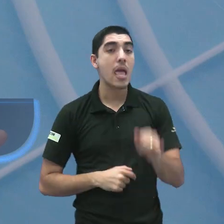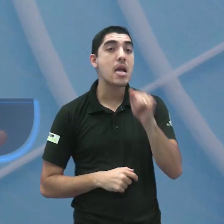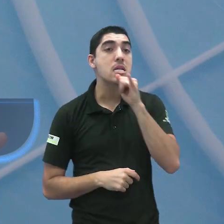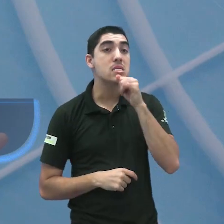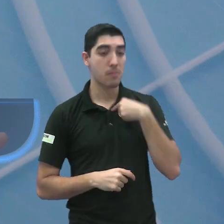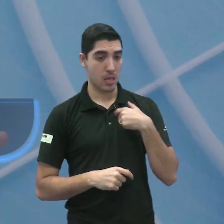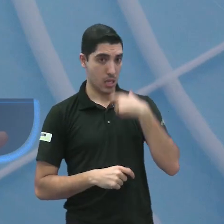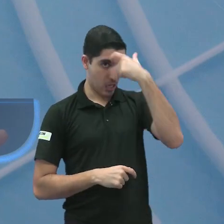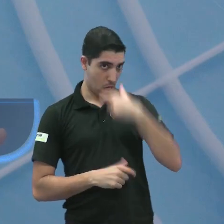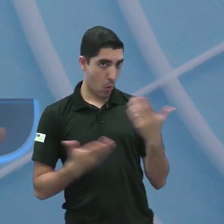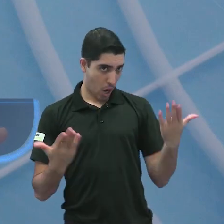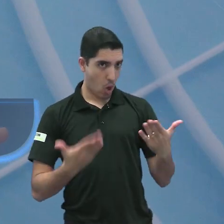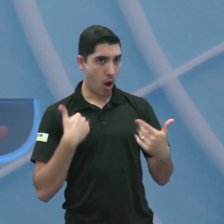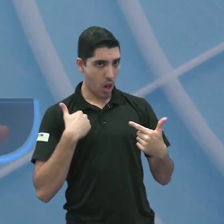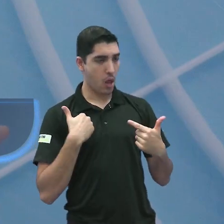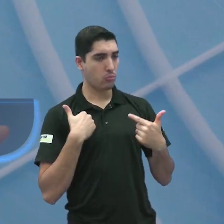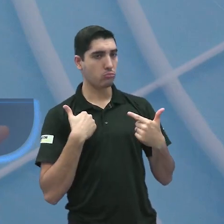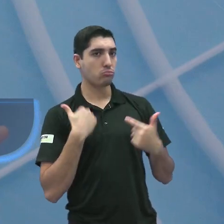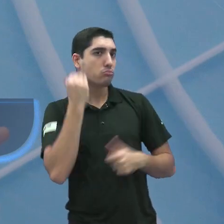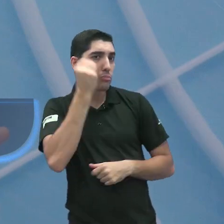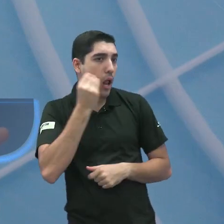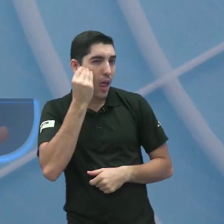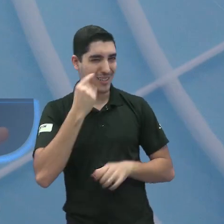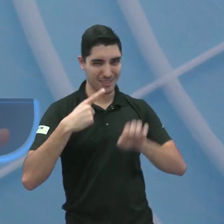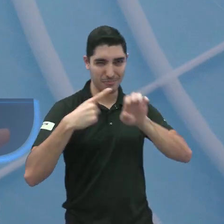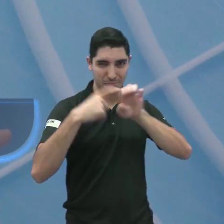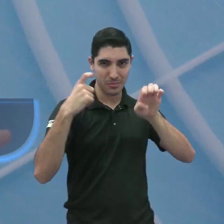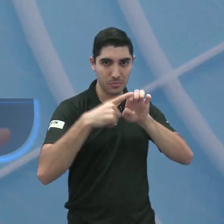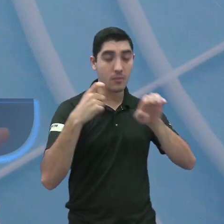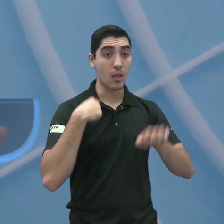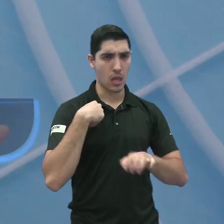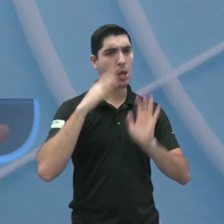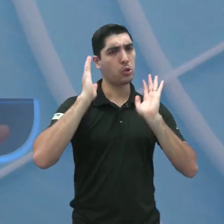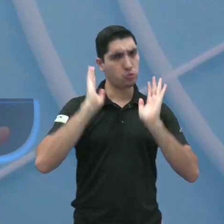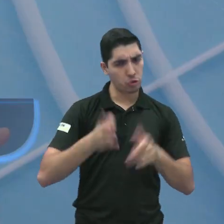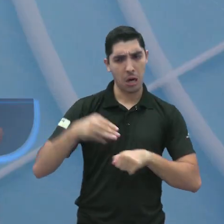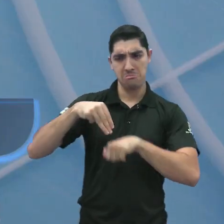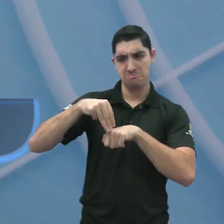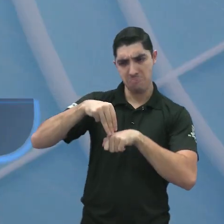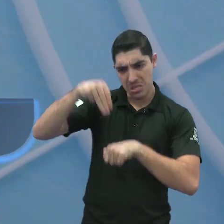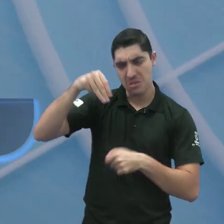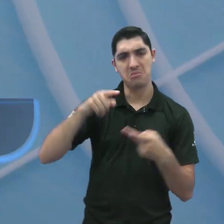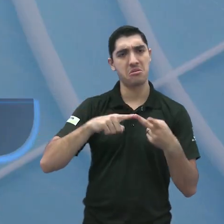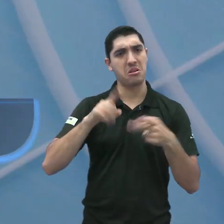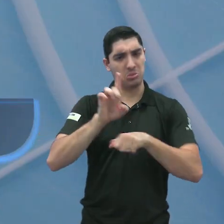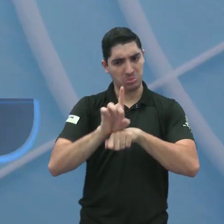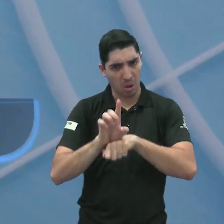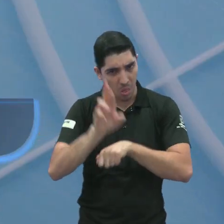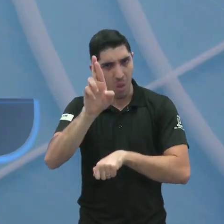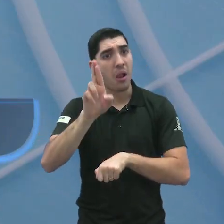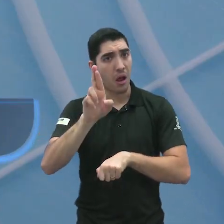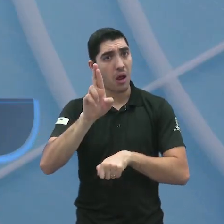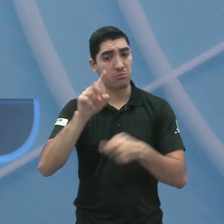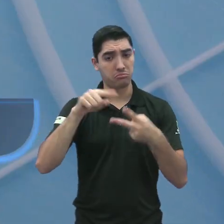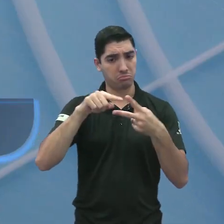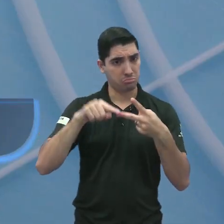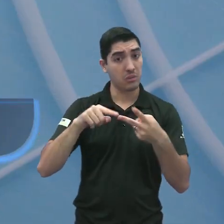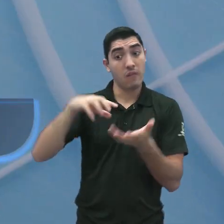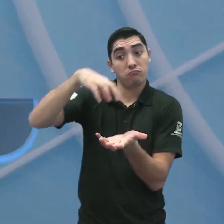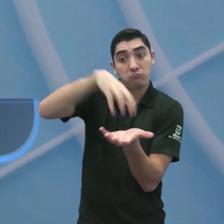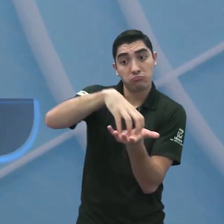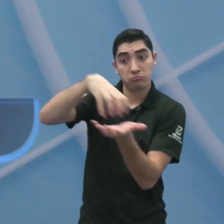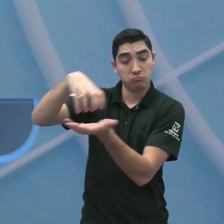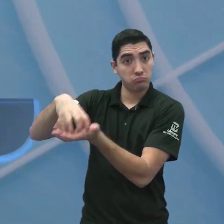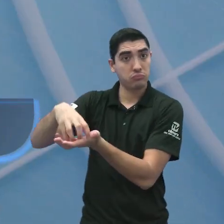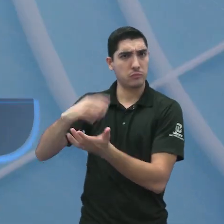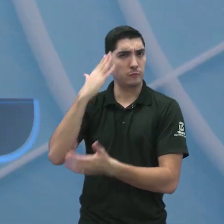de empreendedorismo e, assim, eu fiz mestrado, doutorado em instituições renomadas, né? Eu